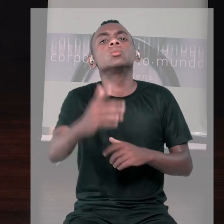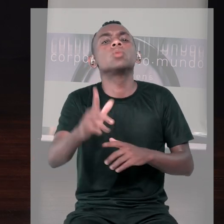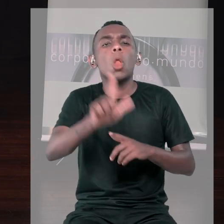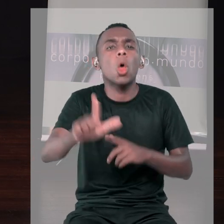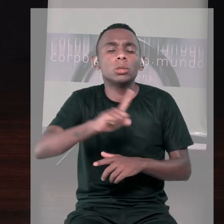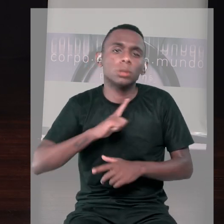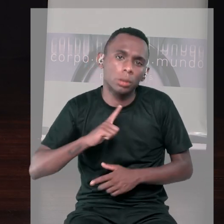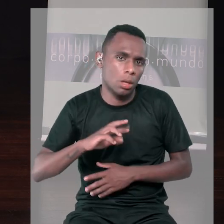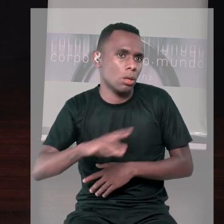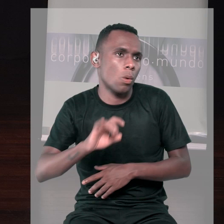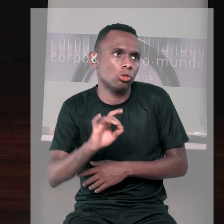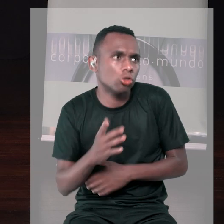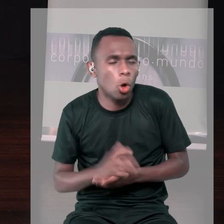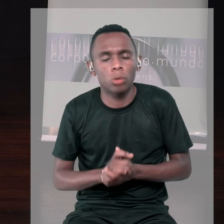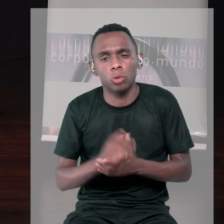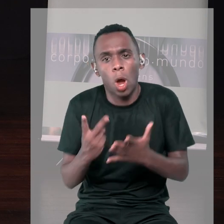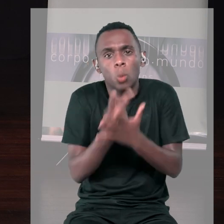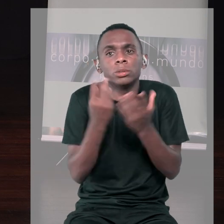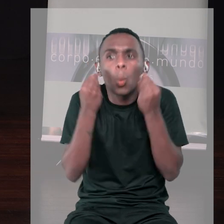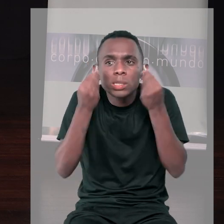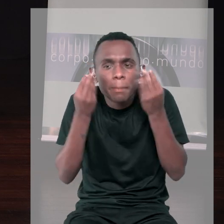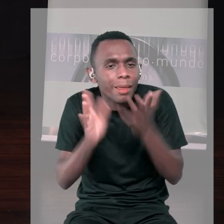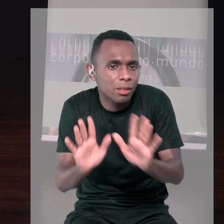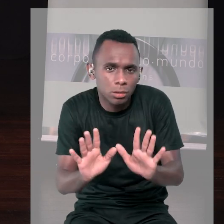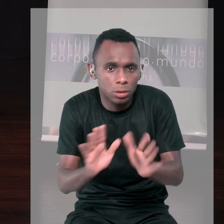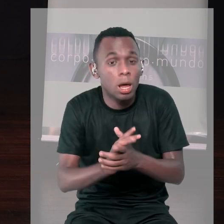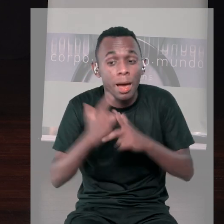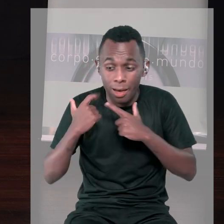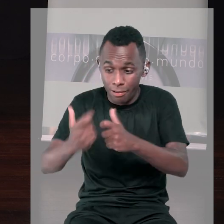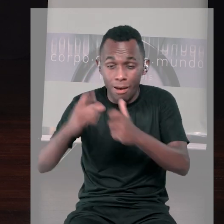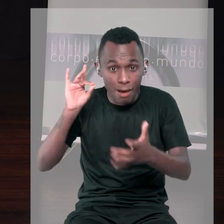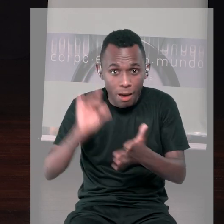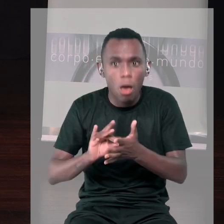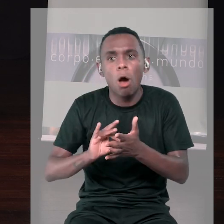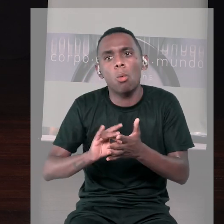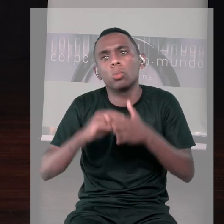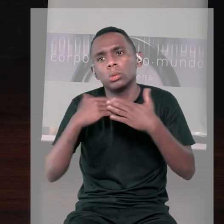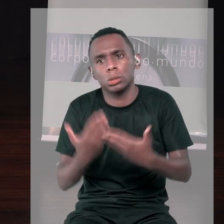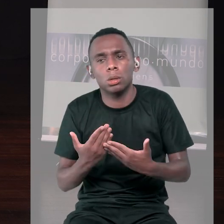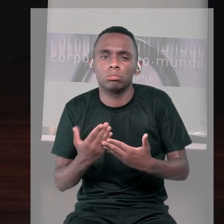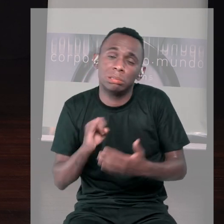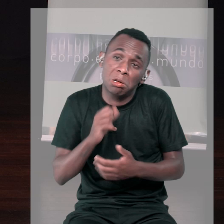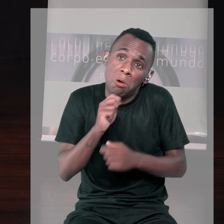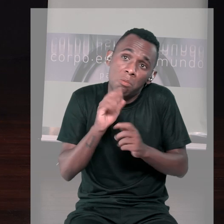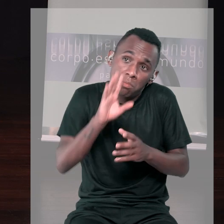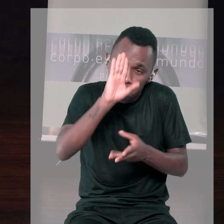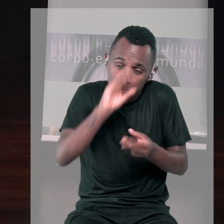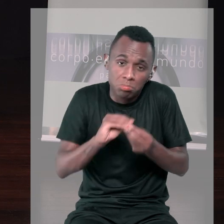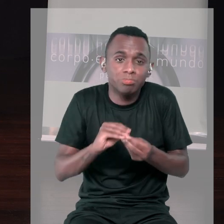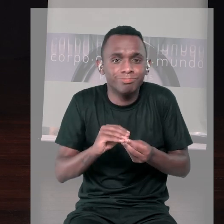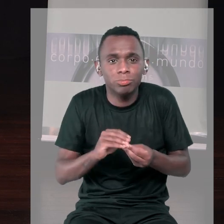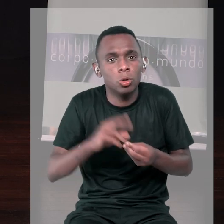se coloca no horizonte dos fatos, das ações. A guerra real não é, portanto, se eu puder concluir,